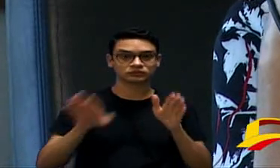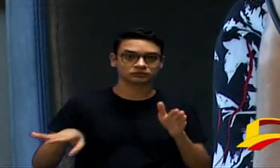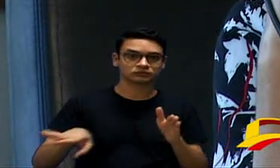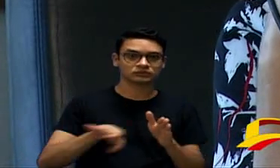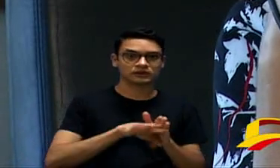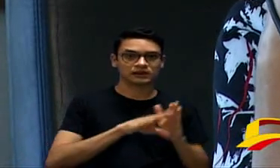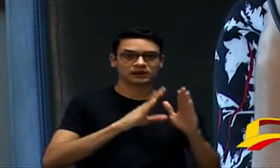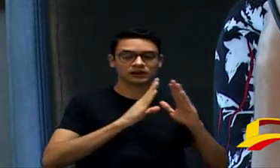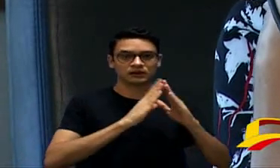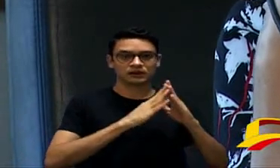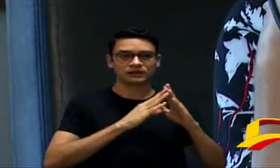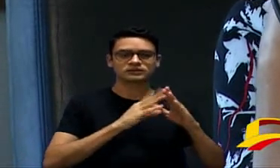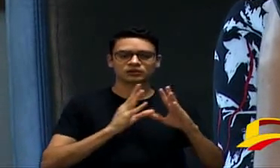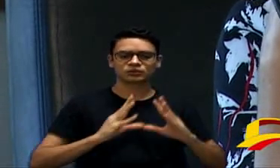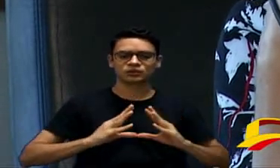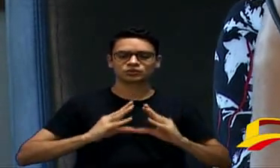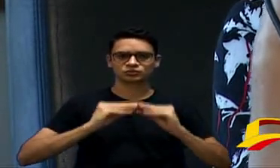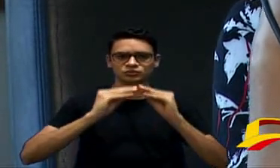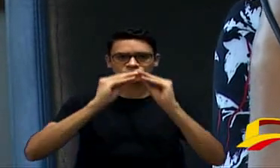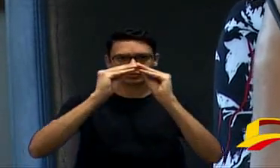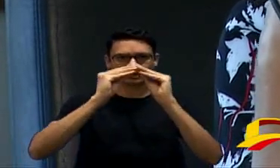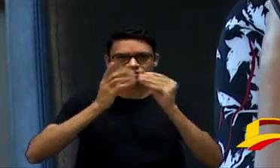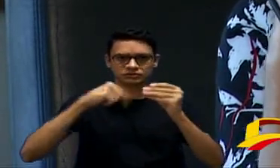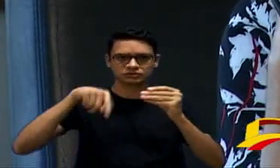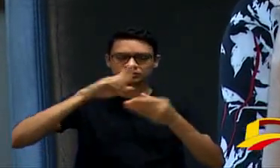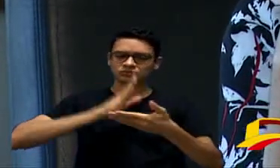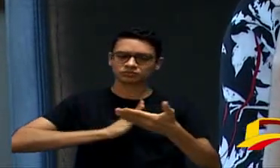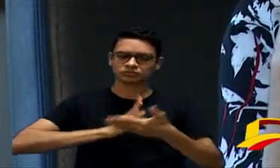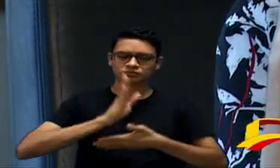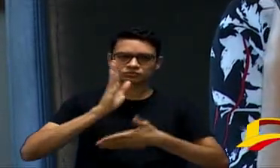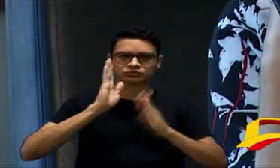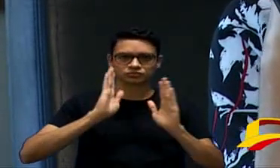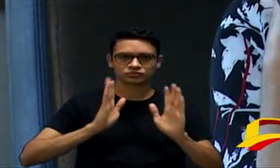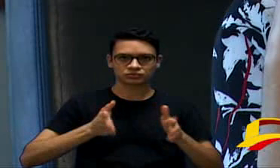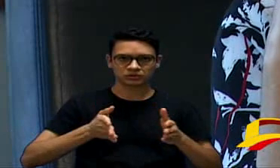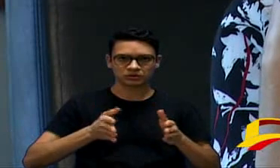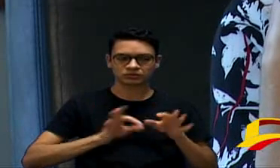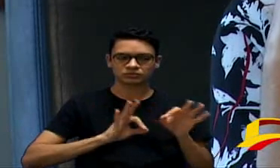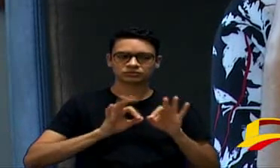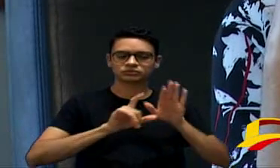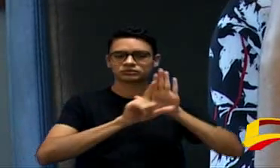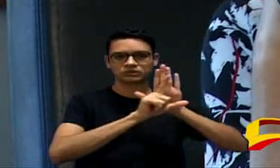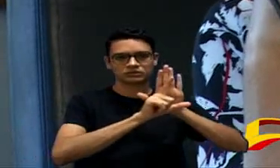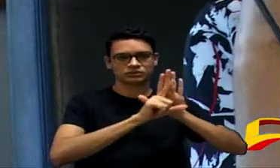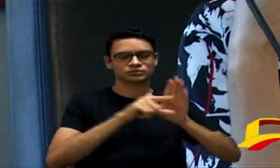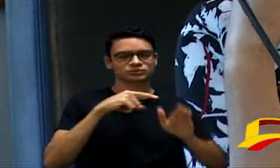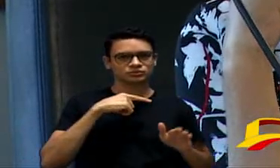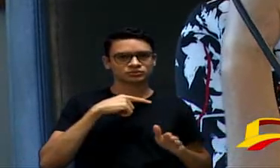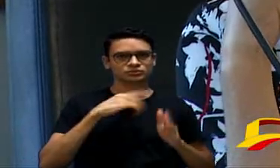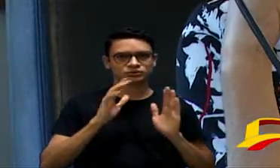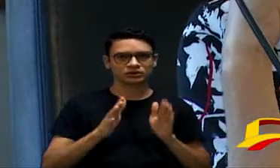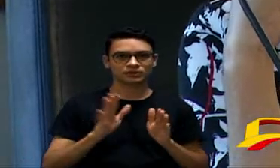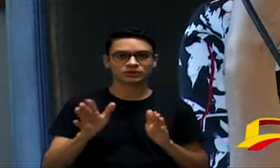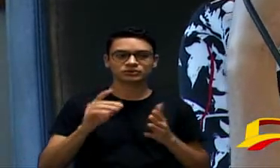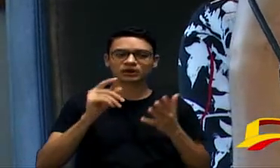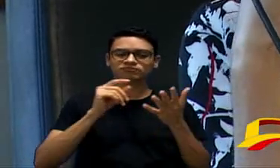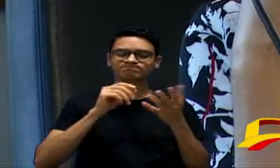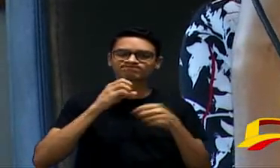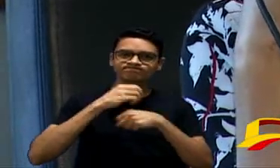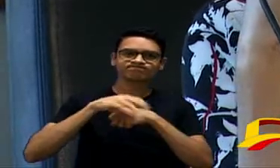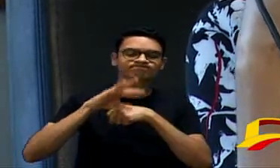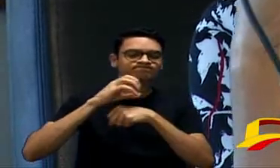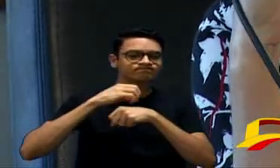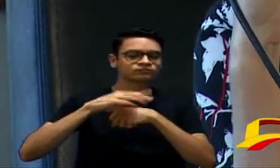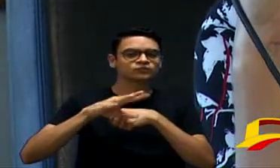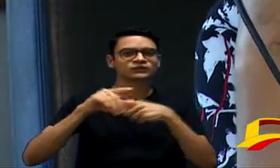casa de forma extraordinária. Nós aprovamos o projeto de lei. E nós fizemos algumas